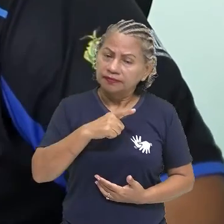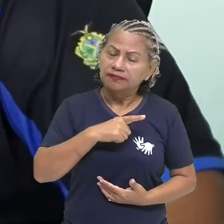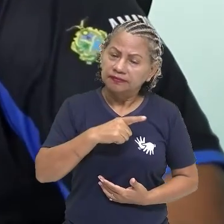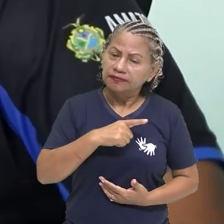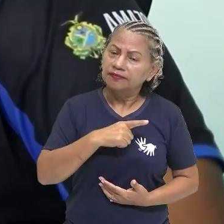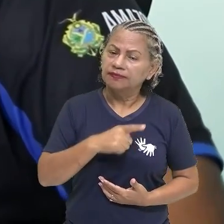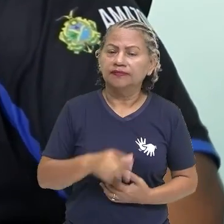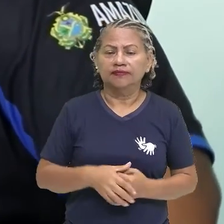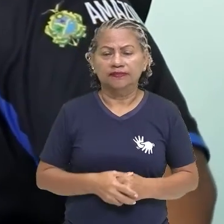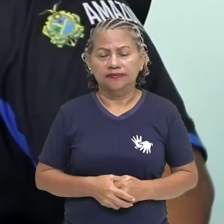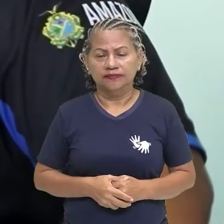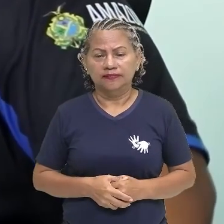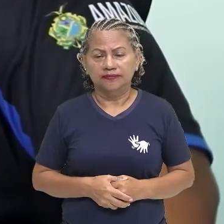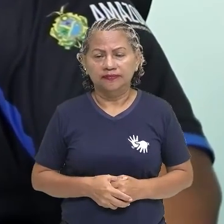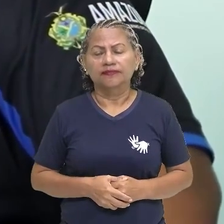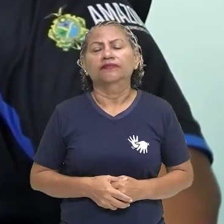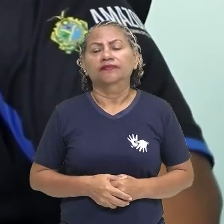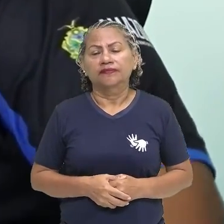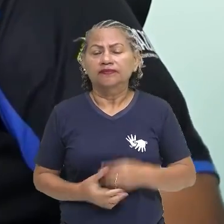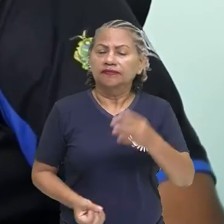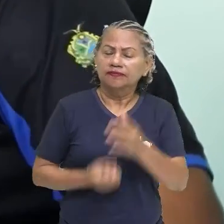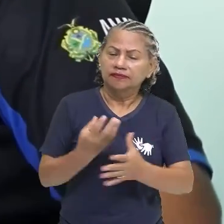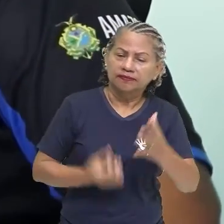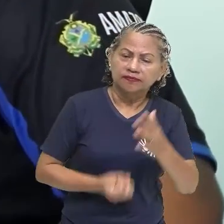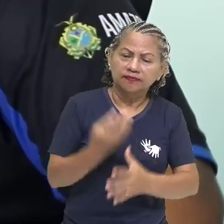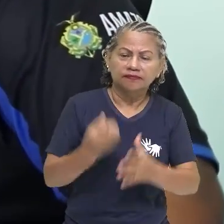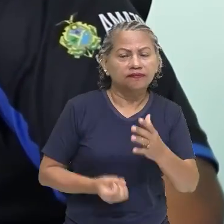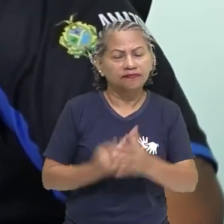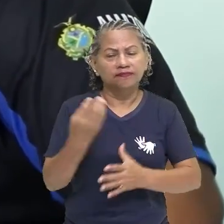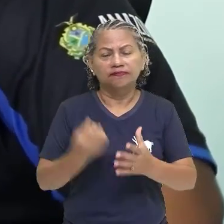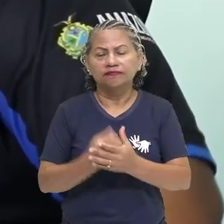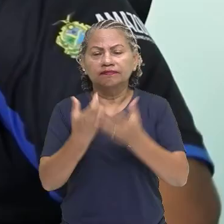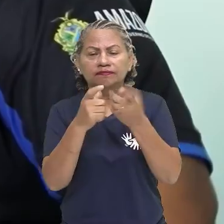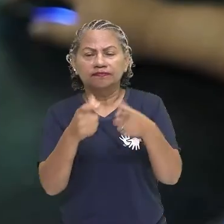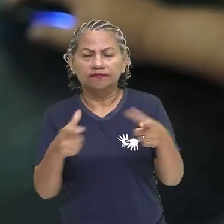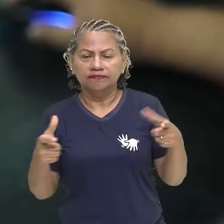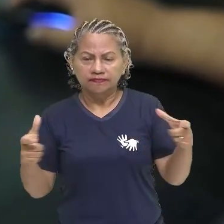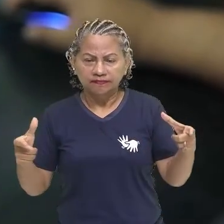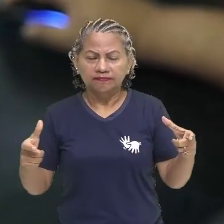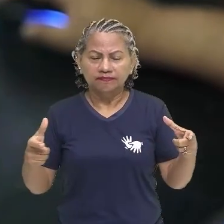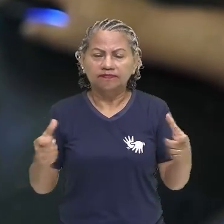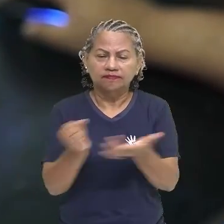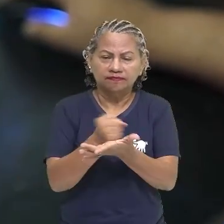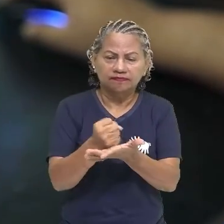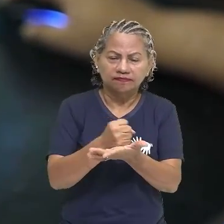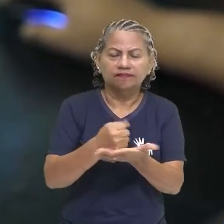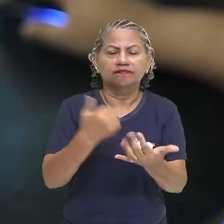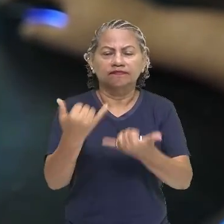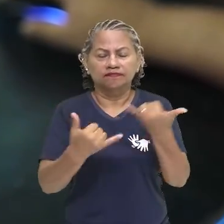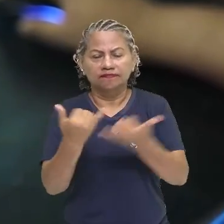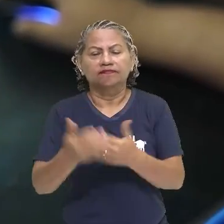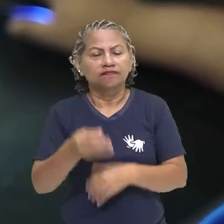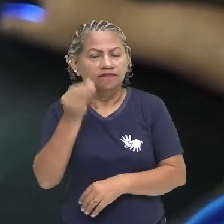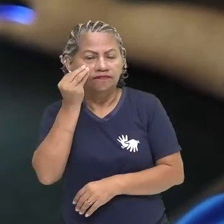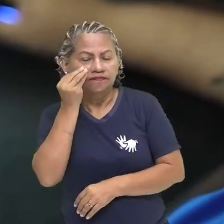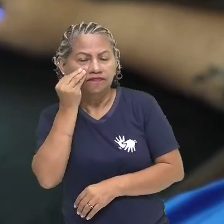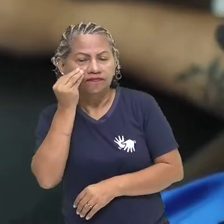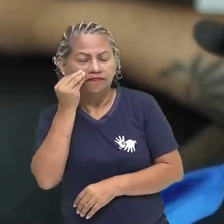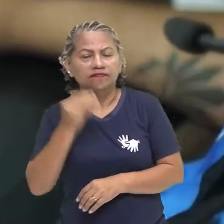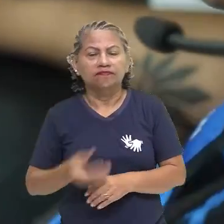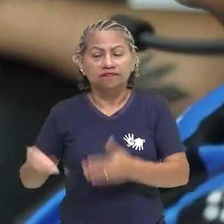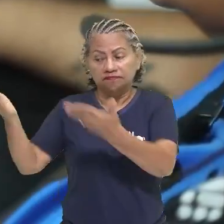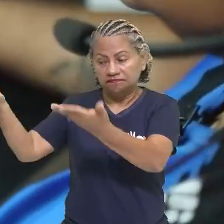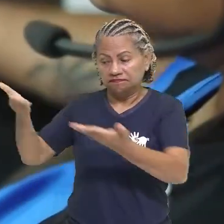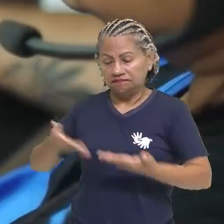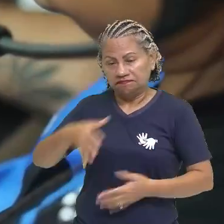aí mobilizando e fomentando e crescendo esse cenário, esse mercado. A gente trouxe o campeão mundial de Yu-Gi-Oh! Para cá, para